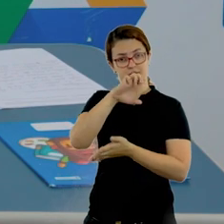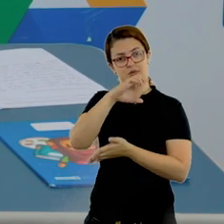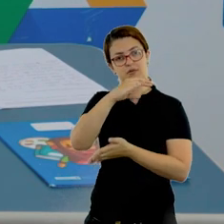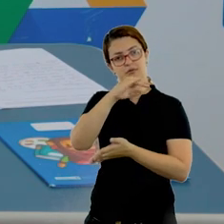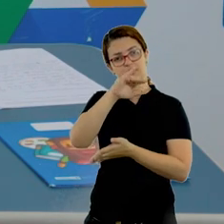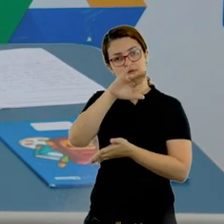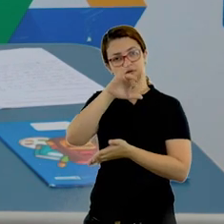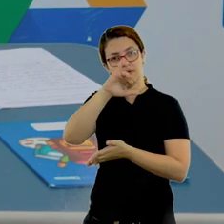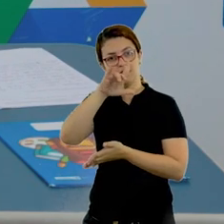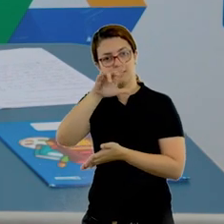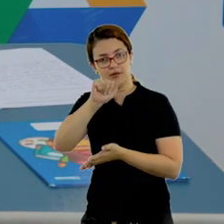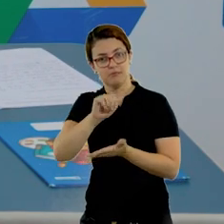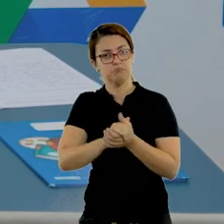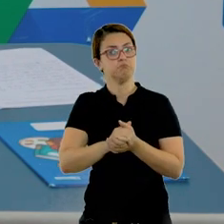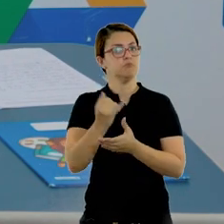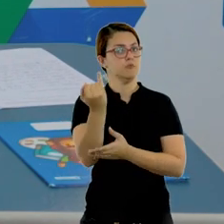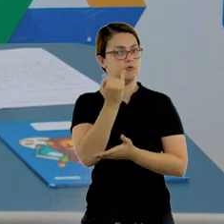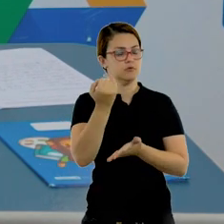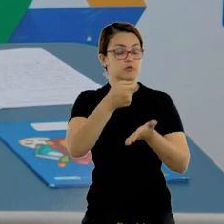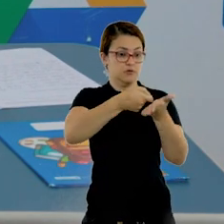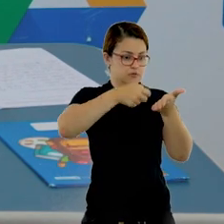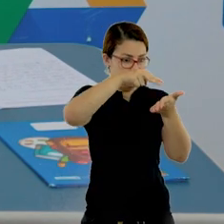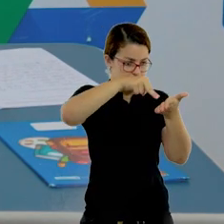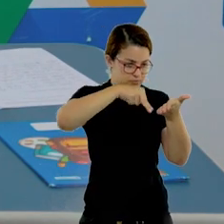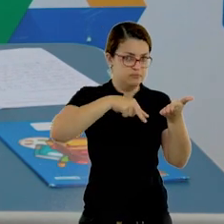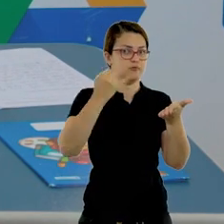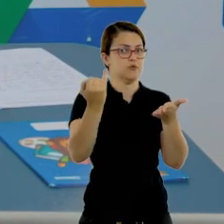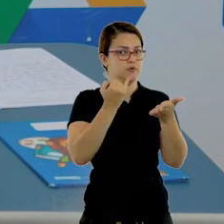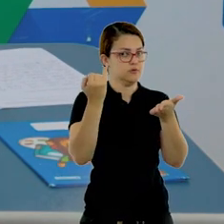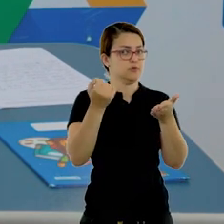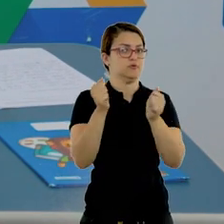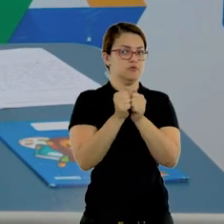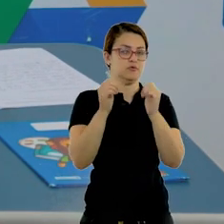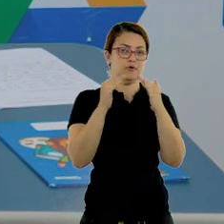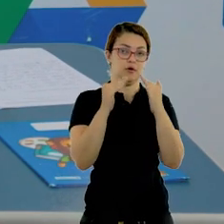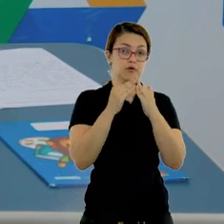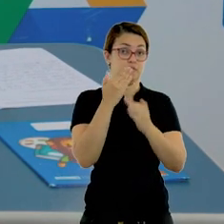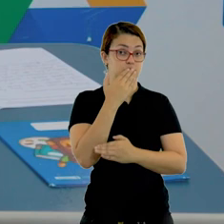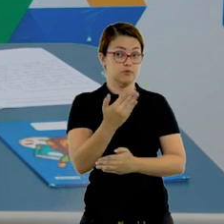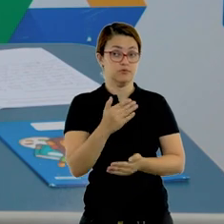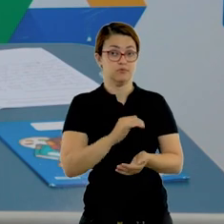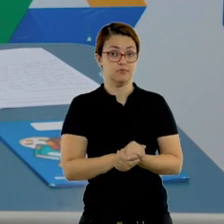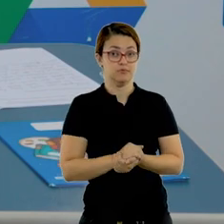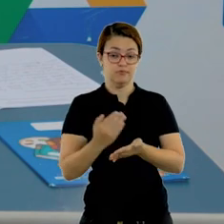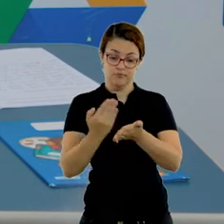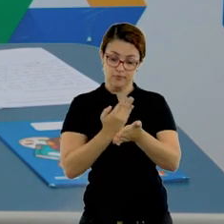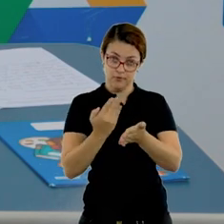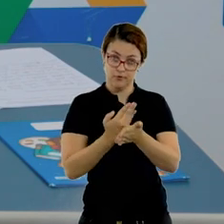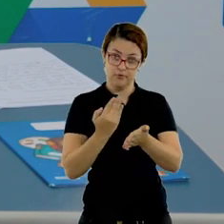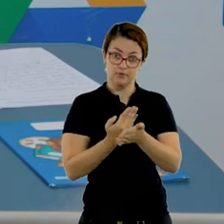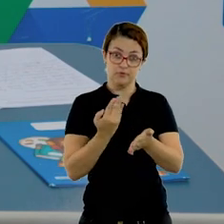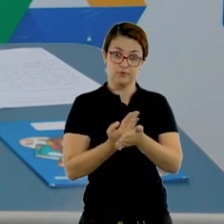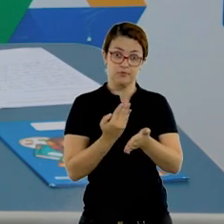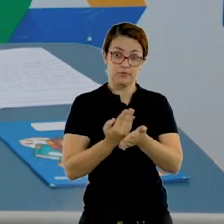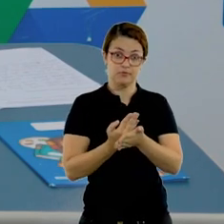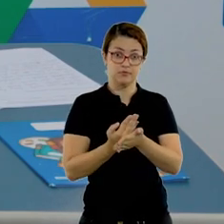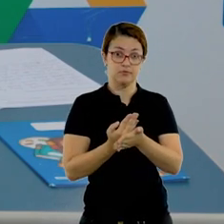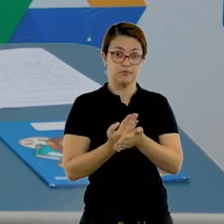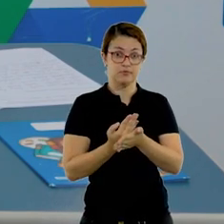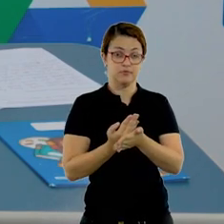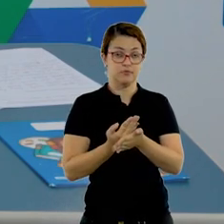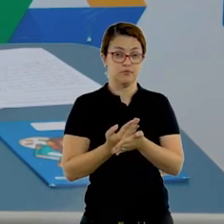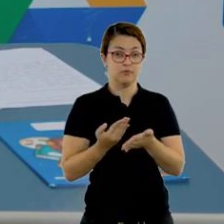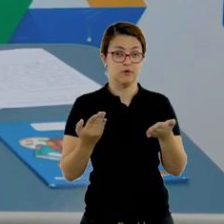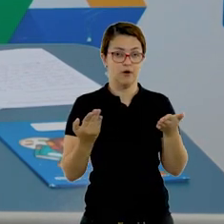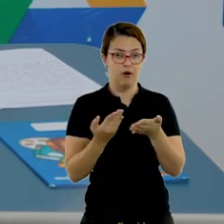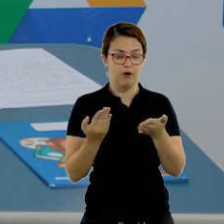quero falar para vocês, crianças, sobre a importância da leitura, a importância de vocês terem o hábito de leitura na casa de vocês. Então, quero fazer um pedido. Peguem os cadernos de